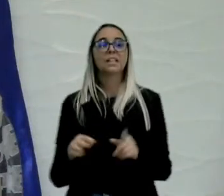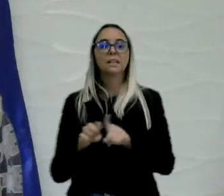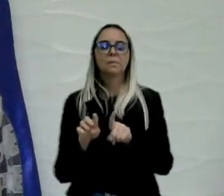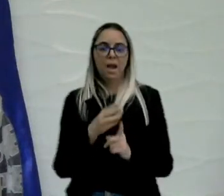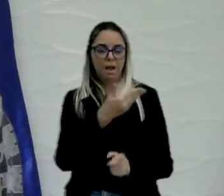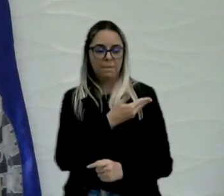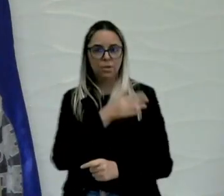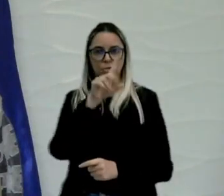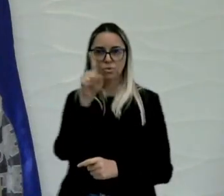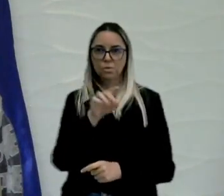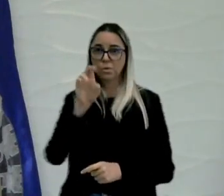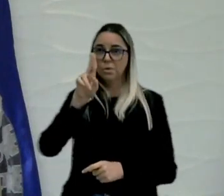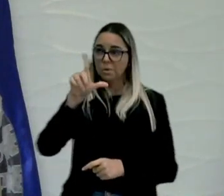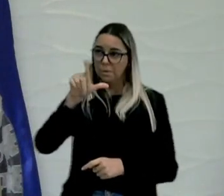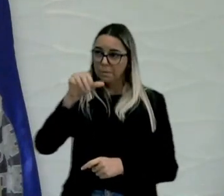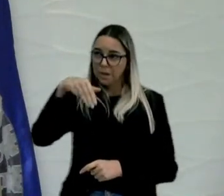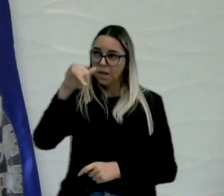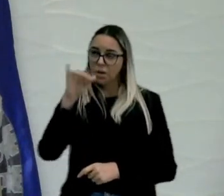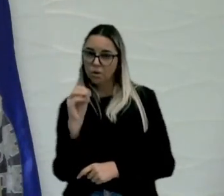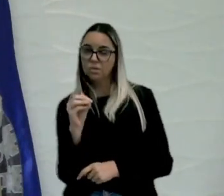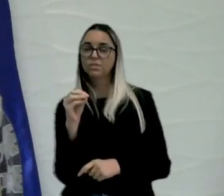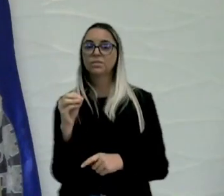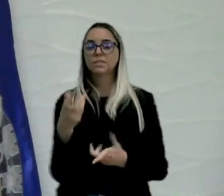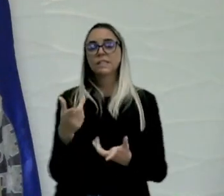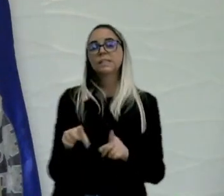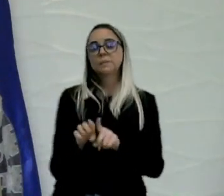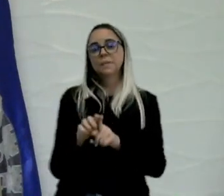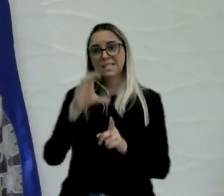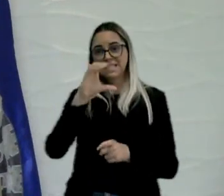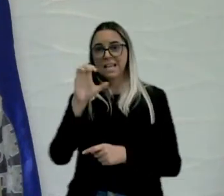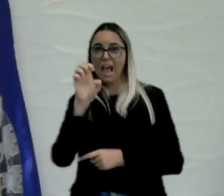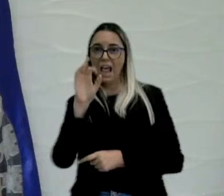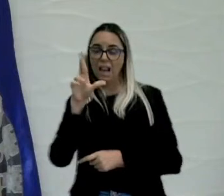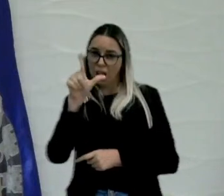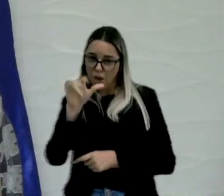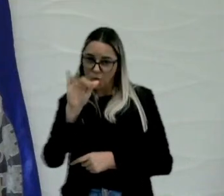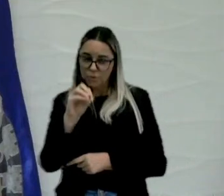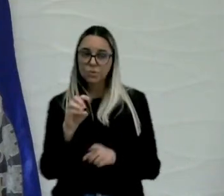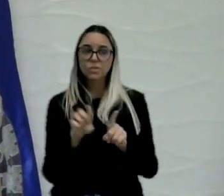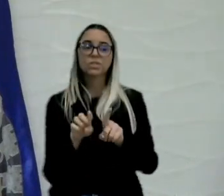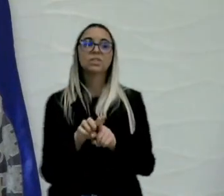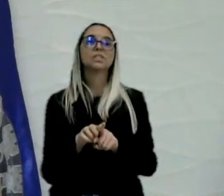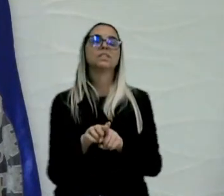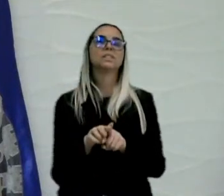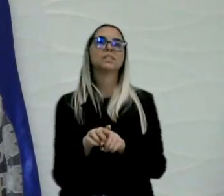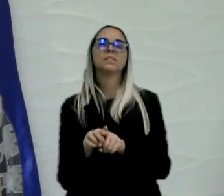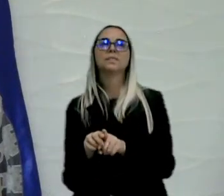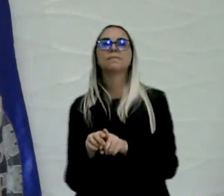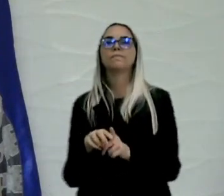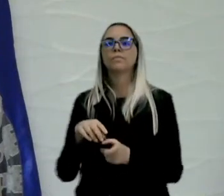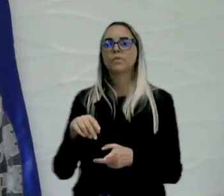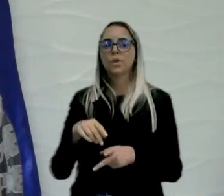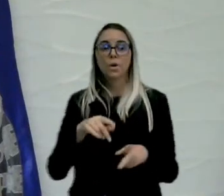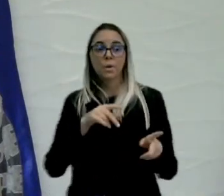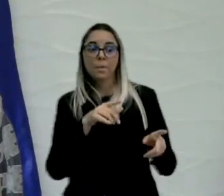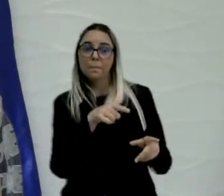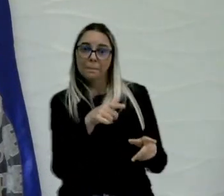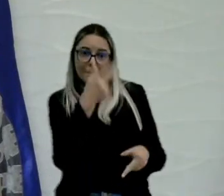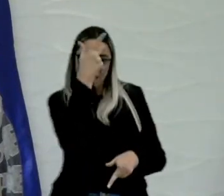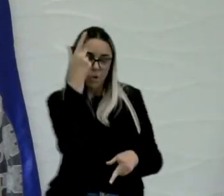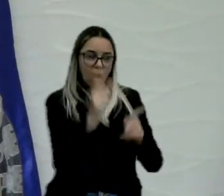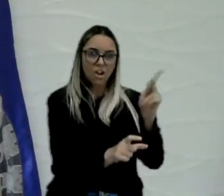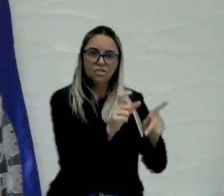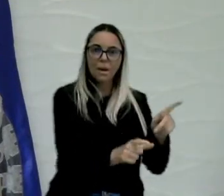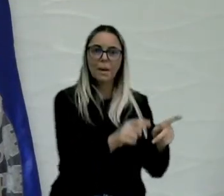zumiro lá no parque de exposição meu amigo Célio lá do Atacadão pessoal do Pit Stop